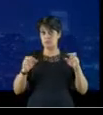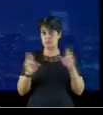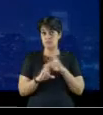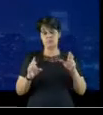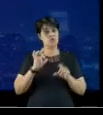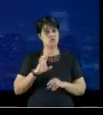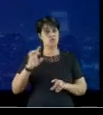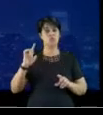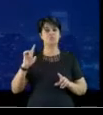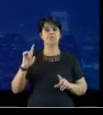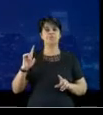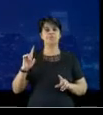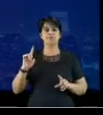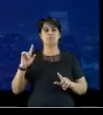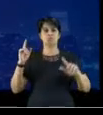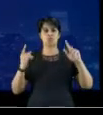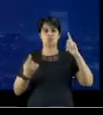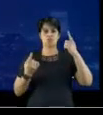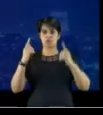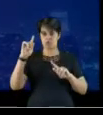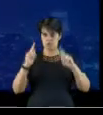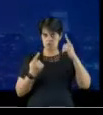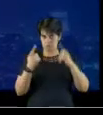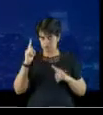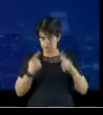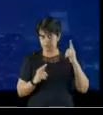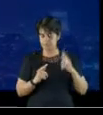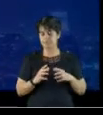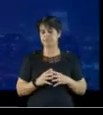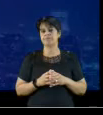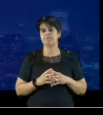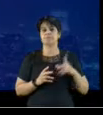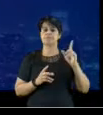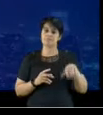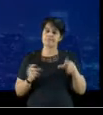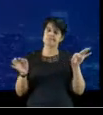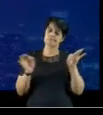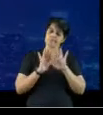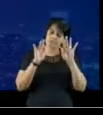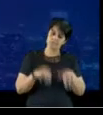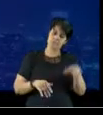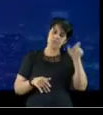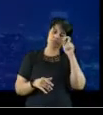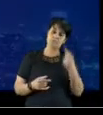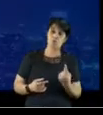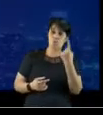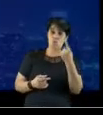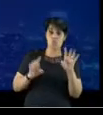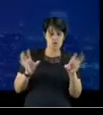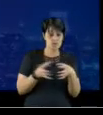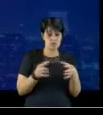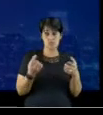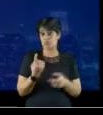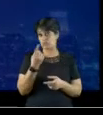Chile, em certame que resultou no interesse de uma única operadora, o que reforça, então, a percepção de